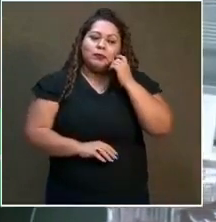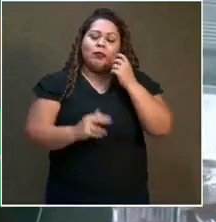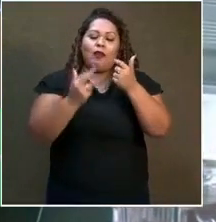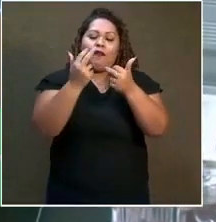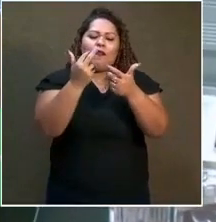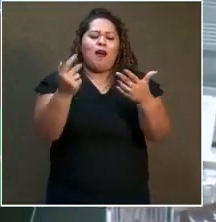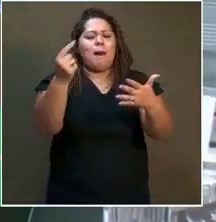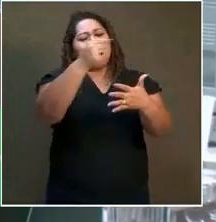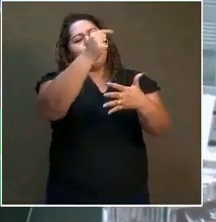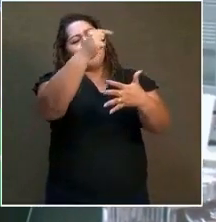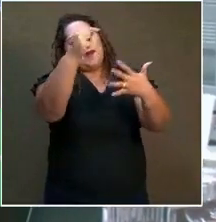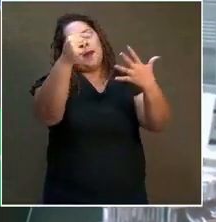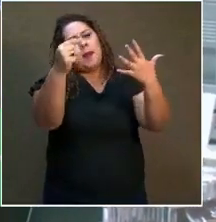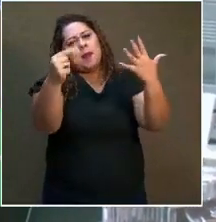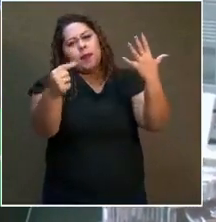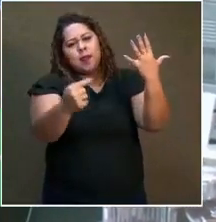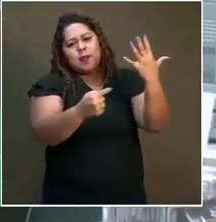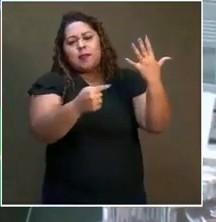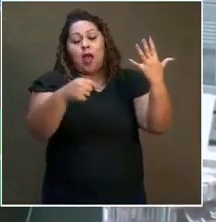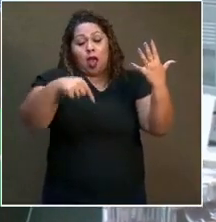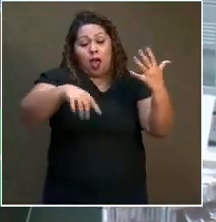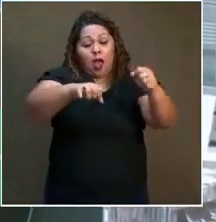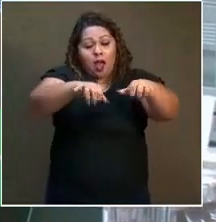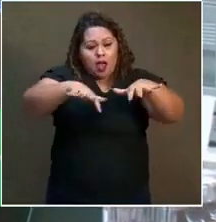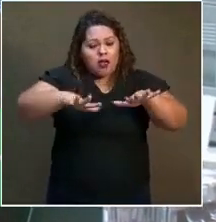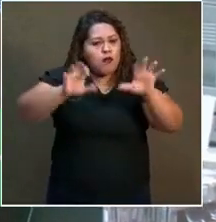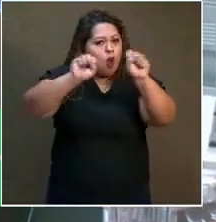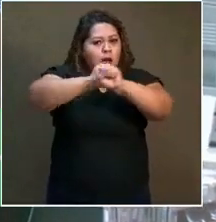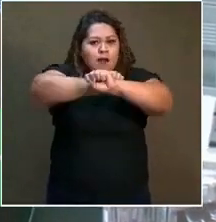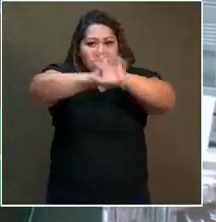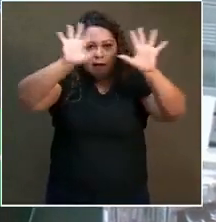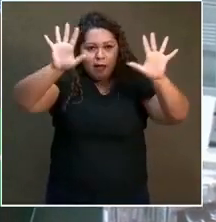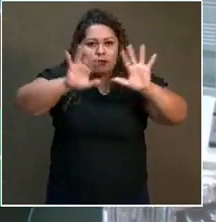Vários momentos em plenário que isso ficou muito claro.